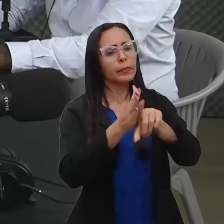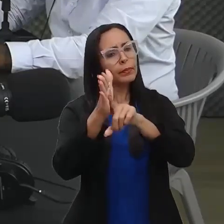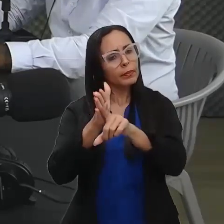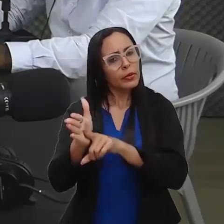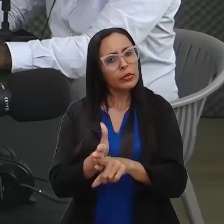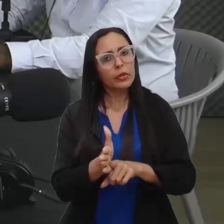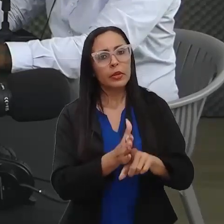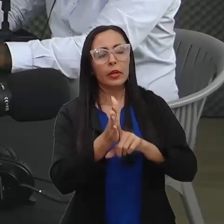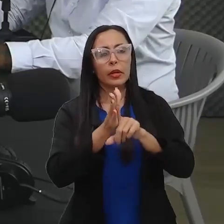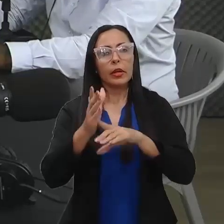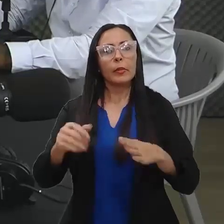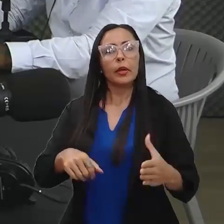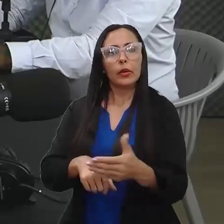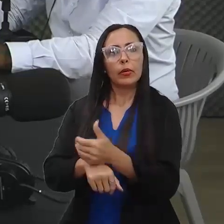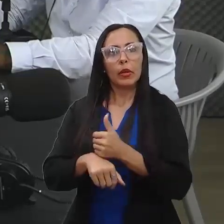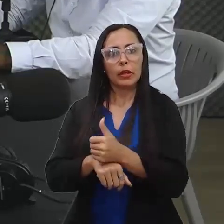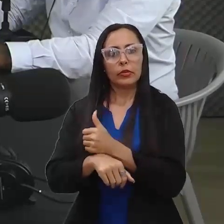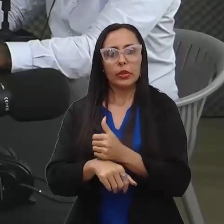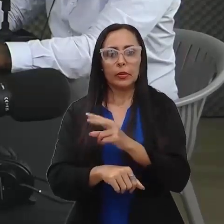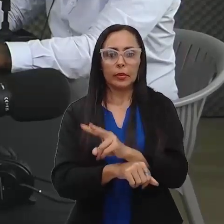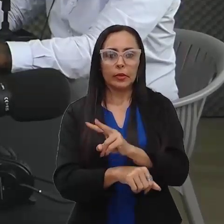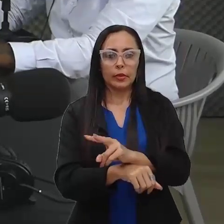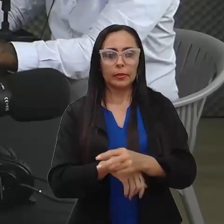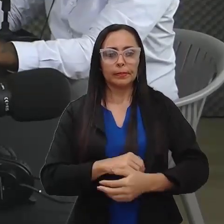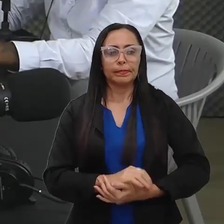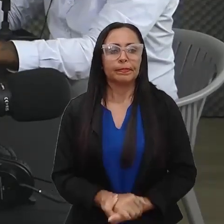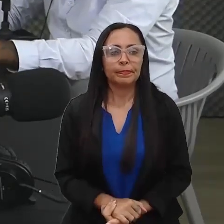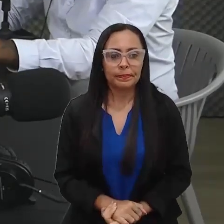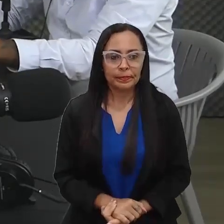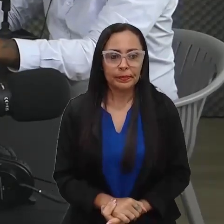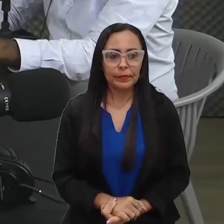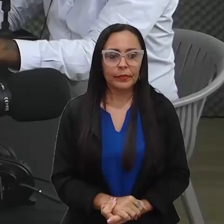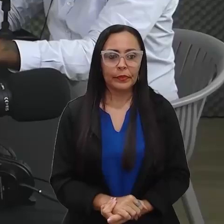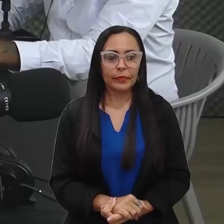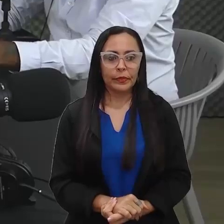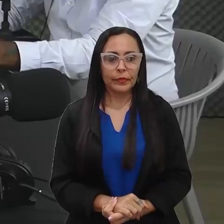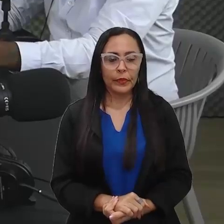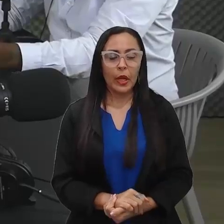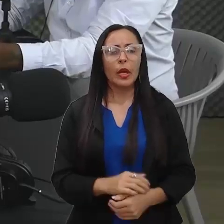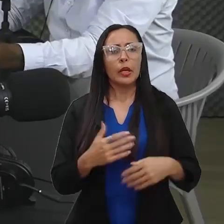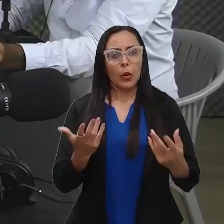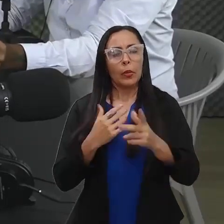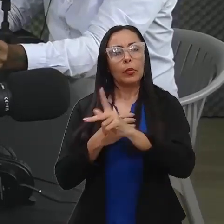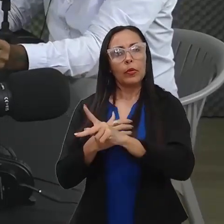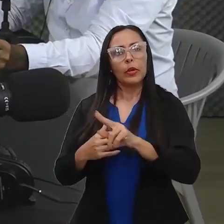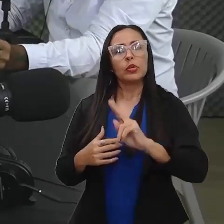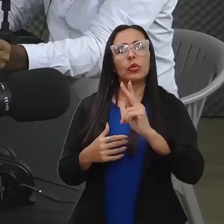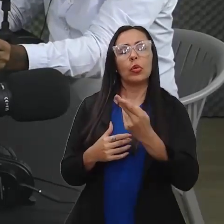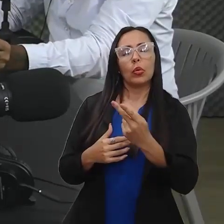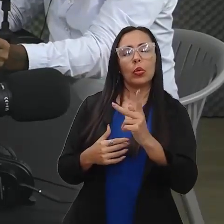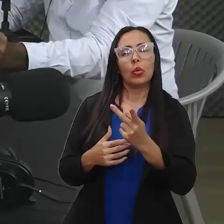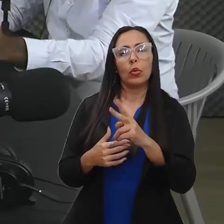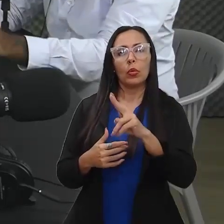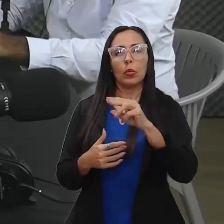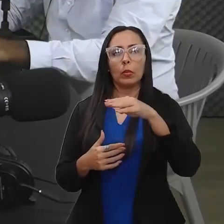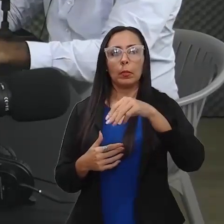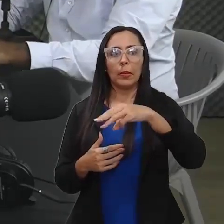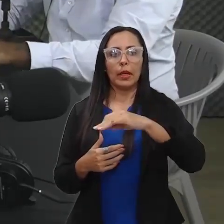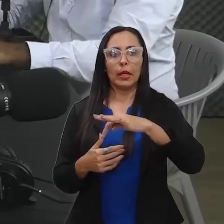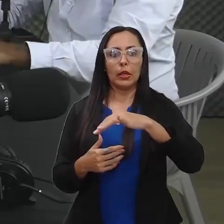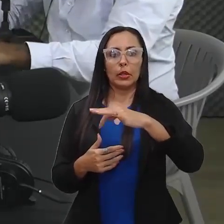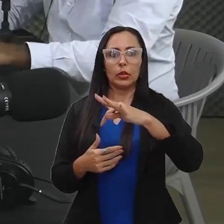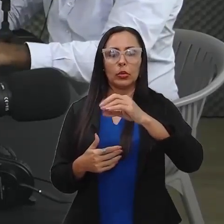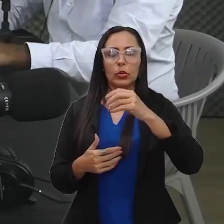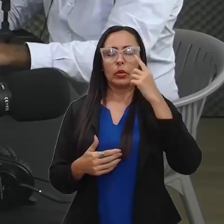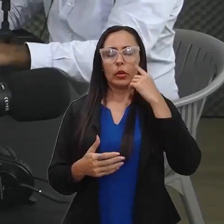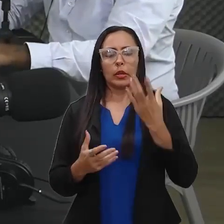para qualificar essa rede de proteção. Bacana. Rede de proteção, professor Humberto e Eduardo.